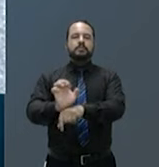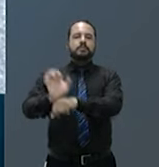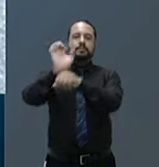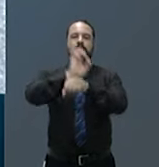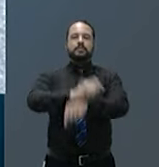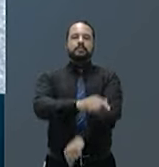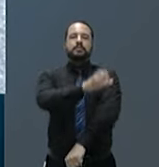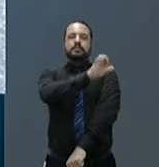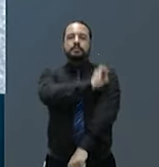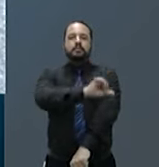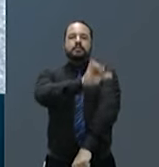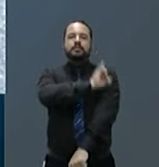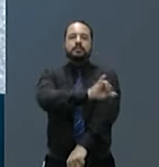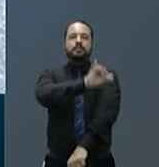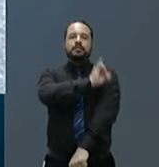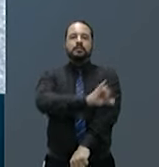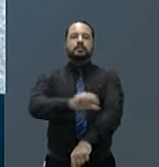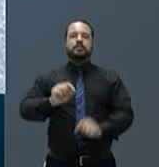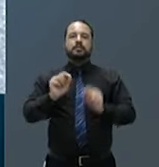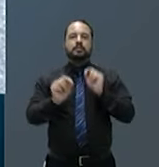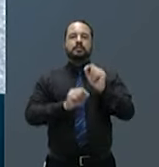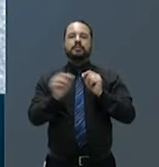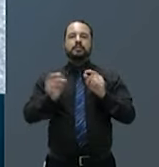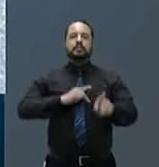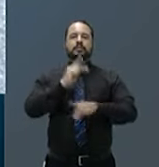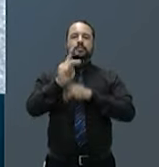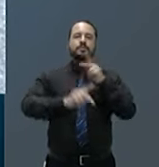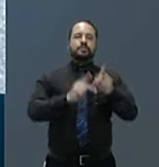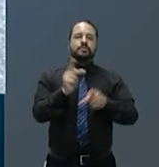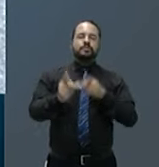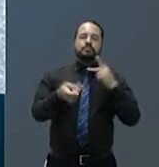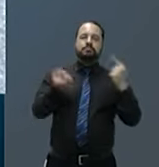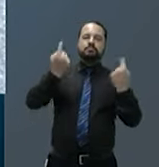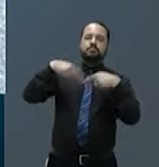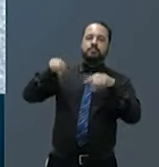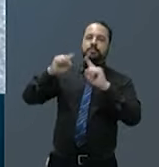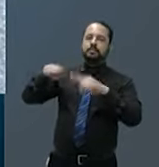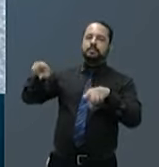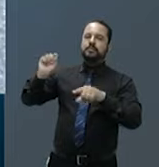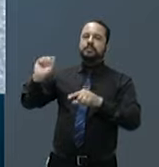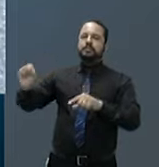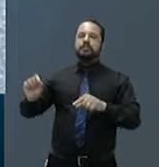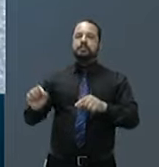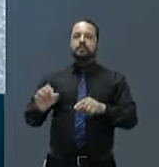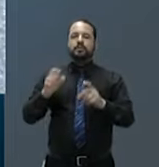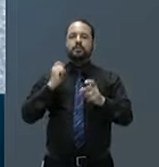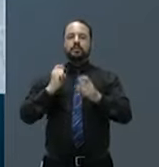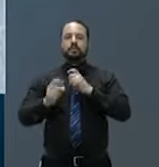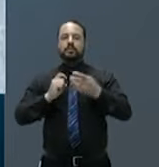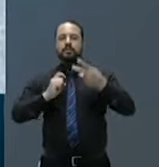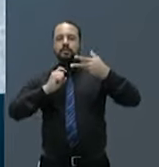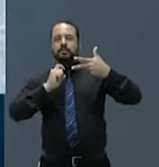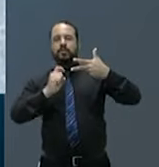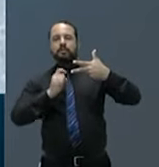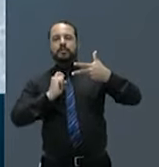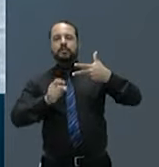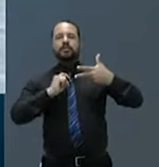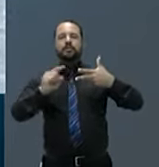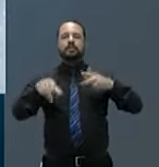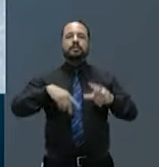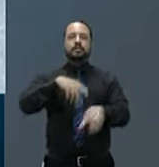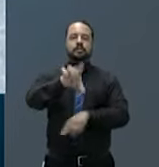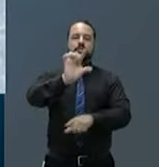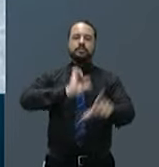as demandas de parte do público que o criticava, não cabendo ao judiciário intervir nas escolhas políticas